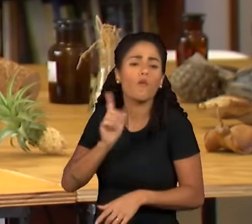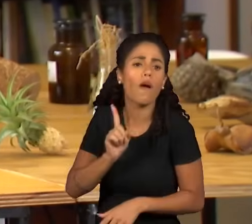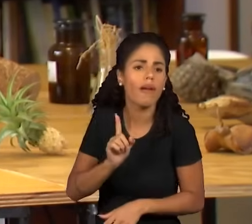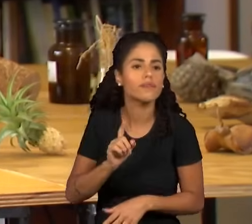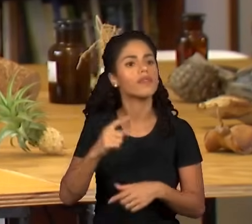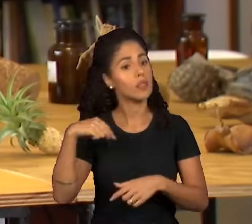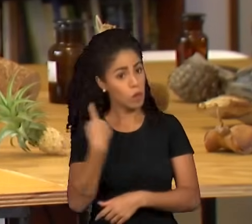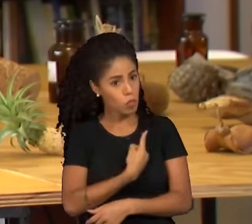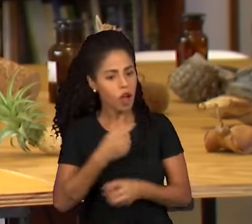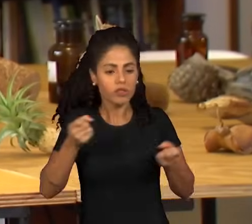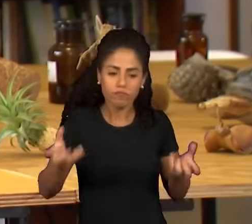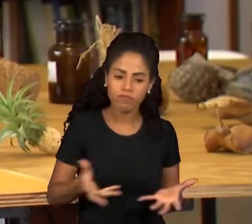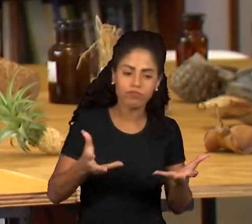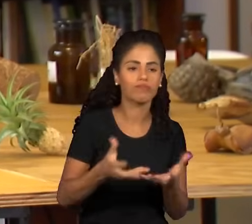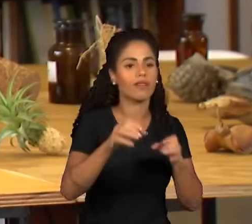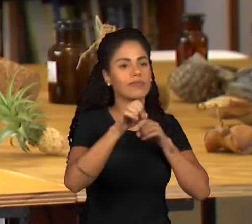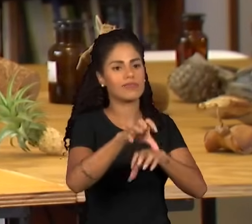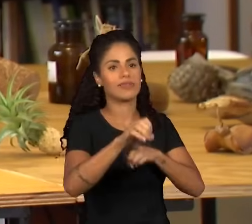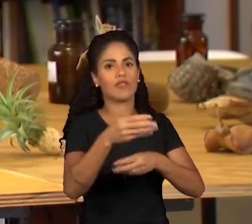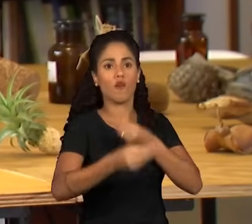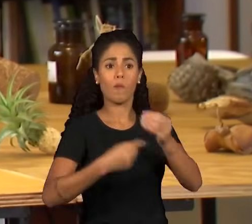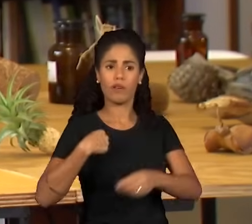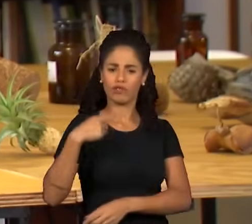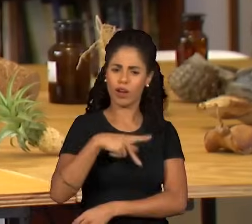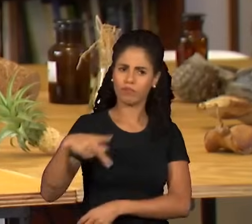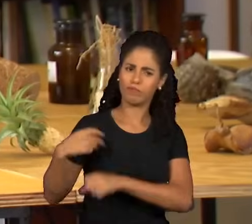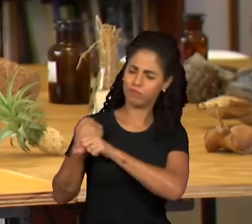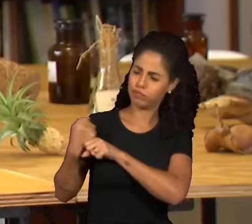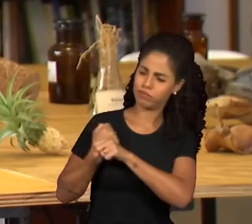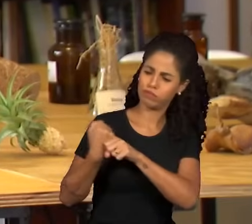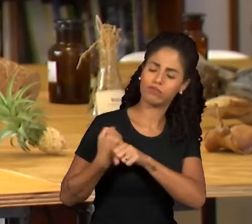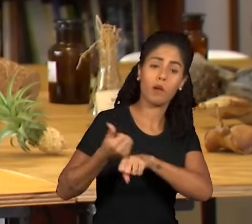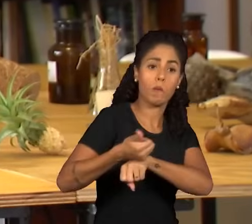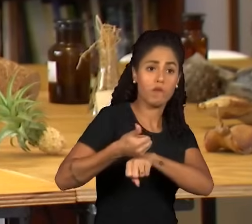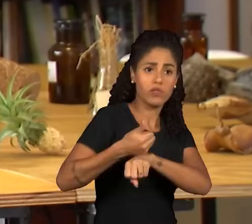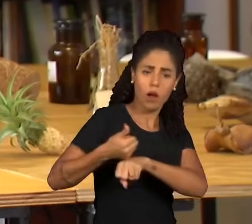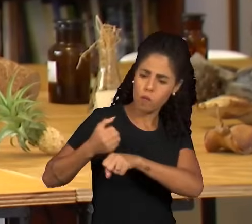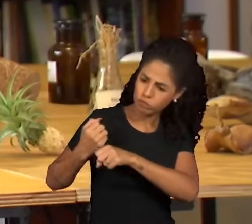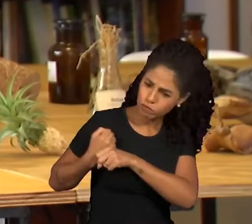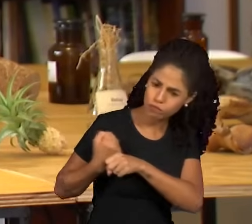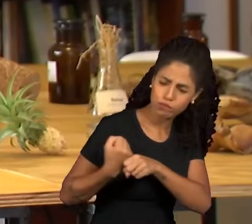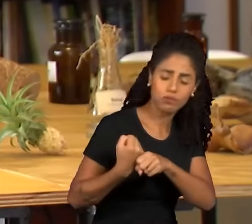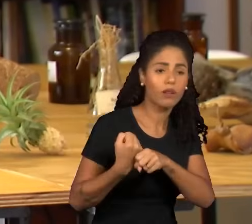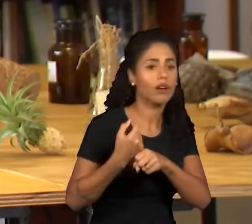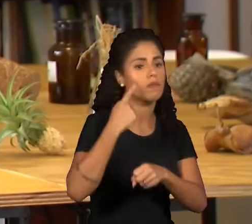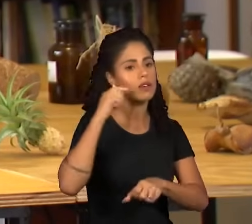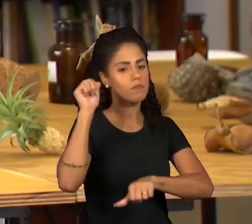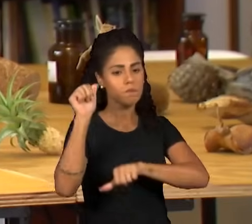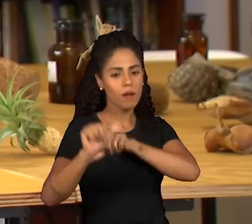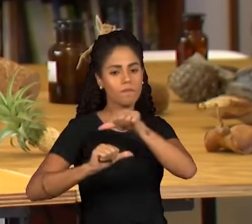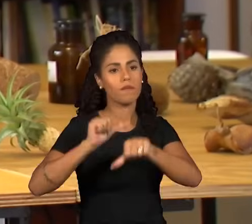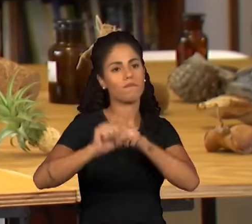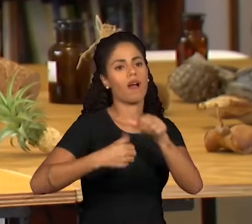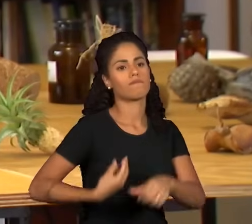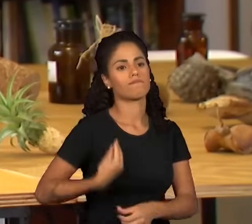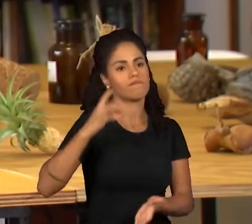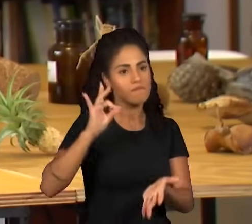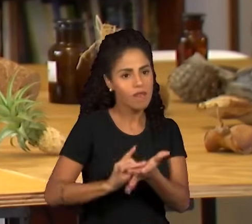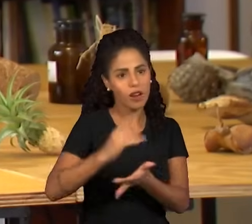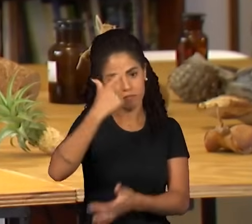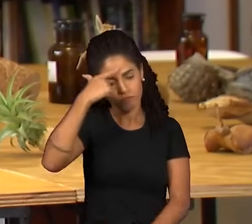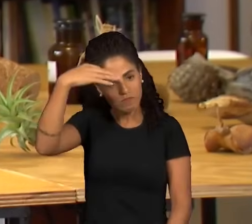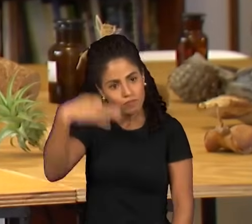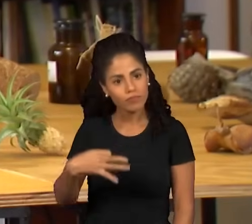eu acredito, e aí como professor já há tanto tempo, que é através do ensino que a gente transforma a realidade da conservação